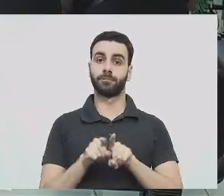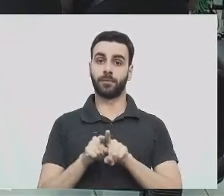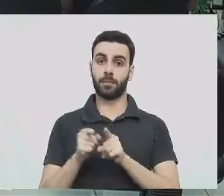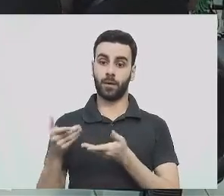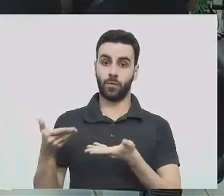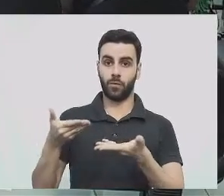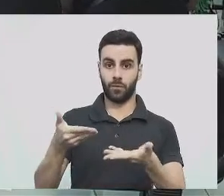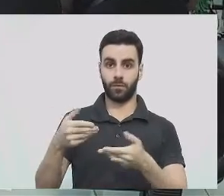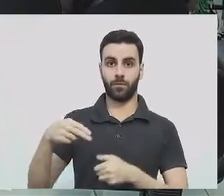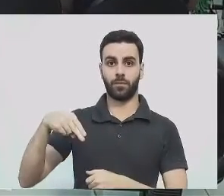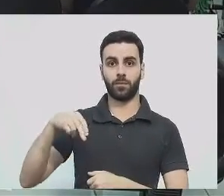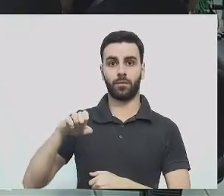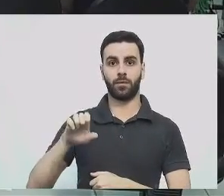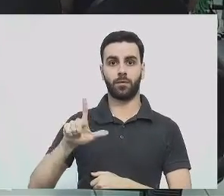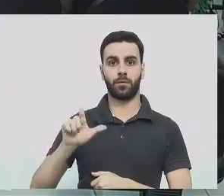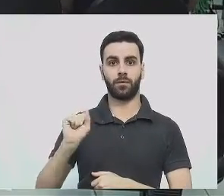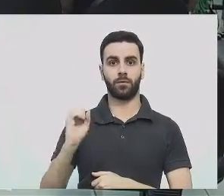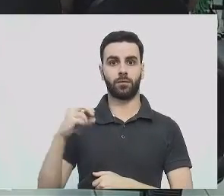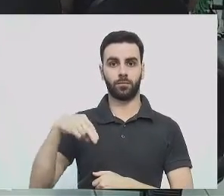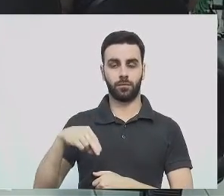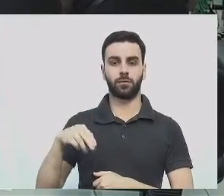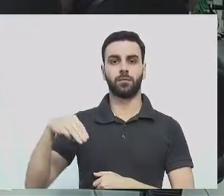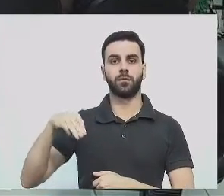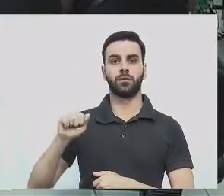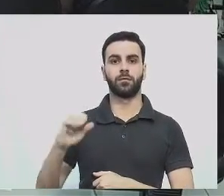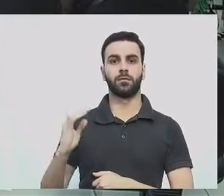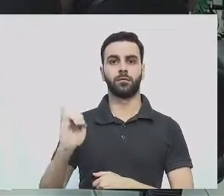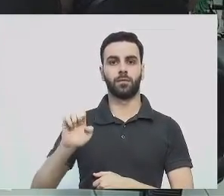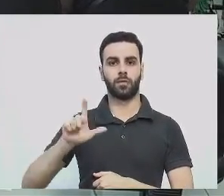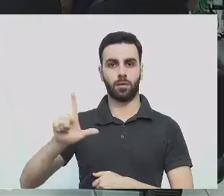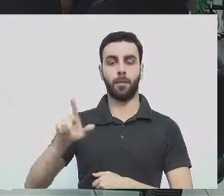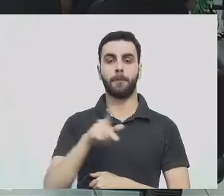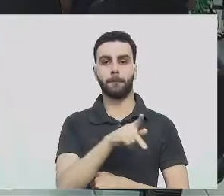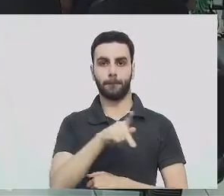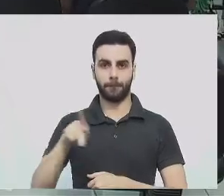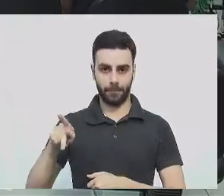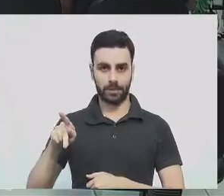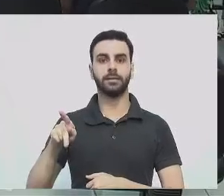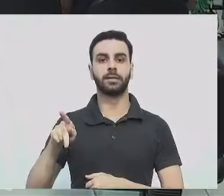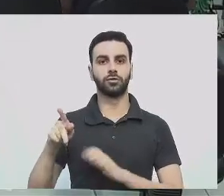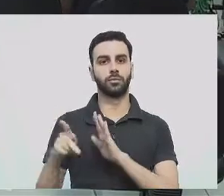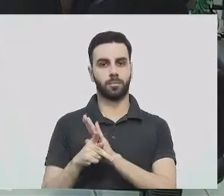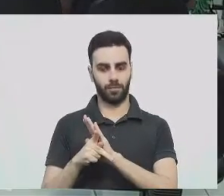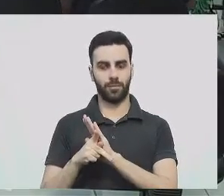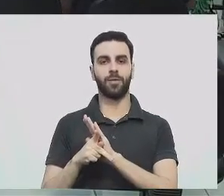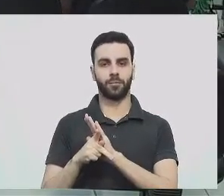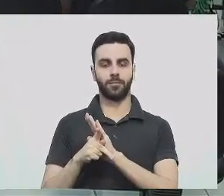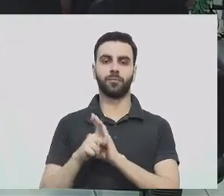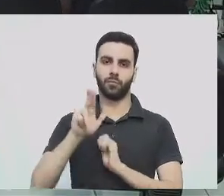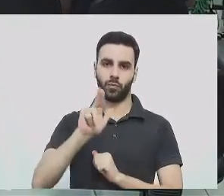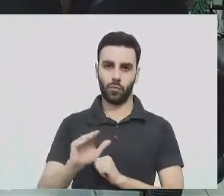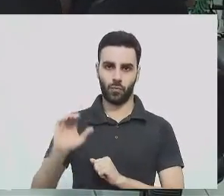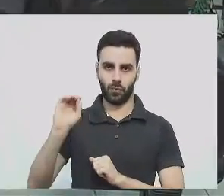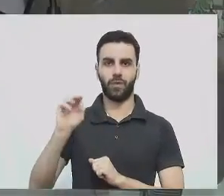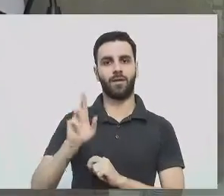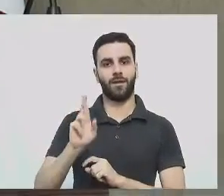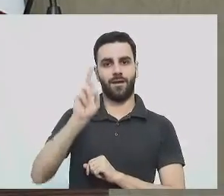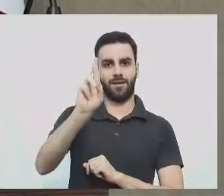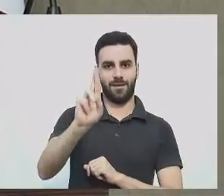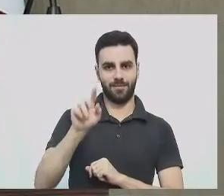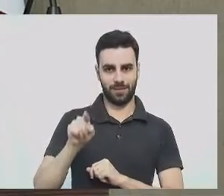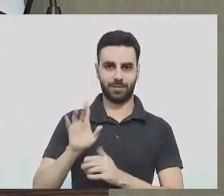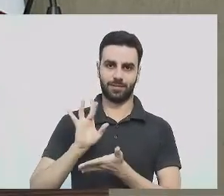Convidamos Nelson Fernandes Maciel, presidente da mantenedora, e claro que neste ato